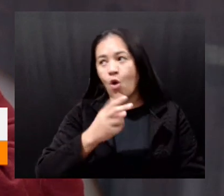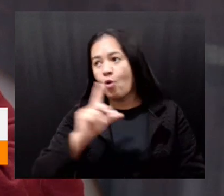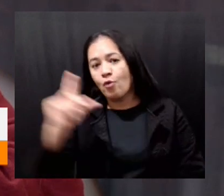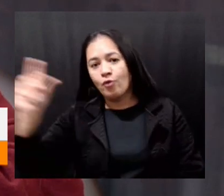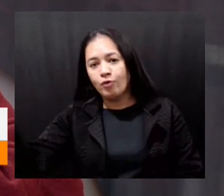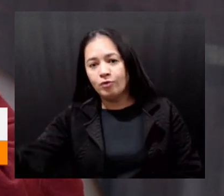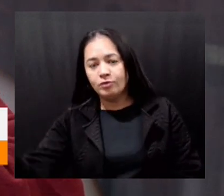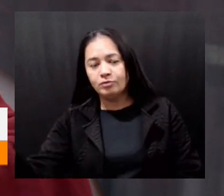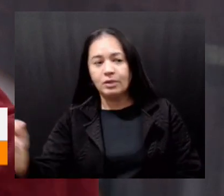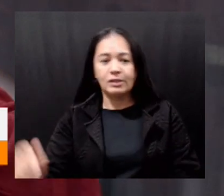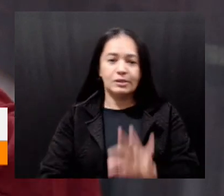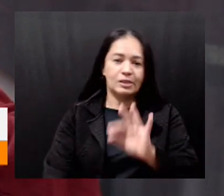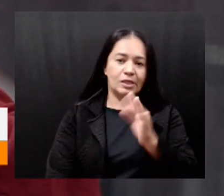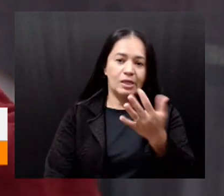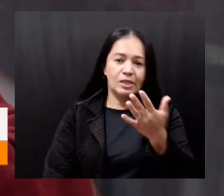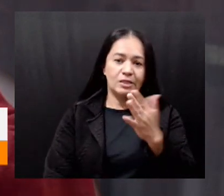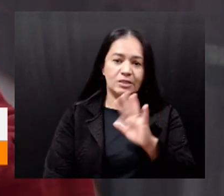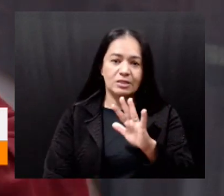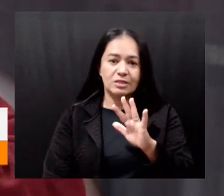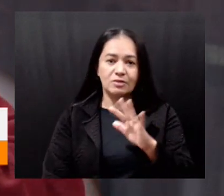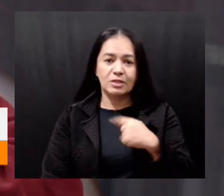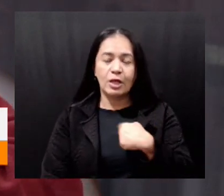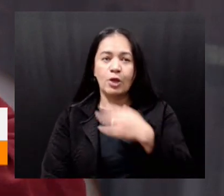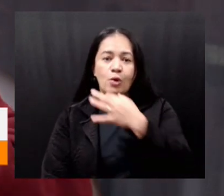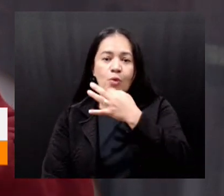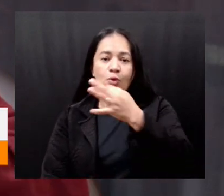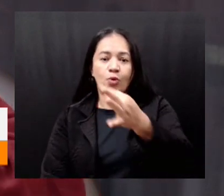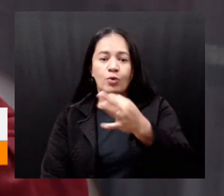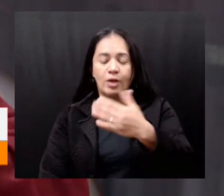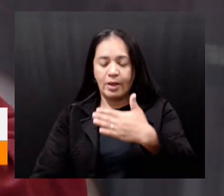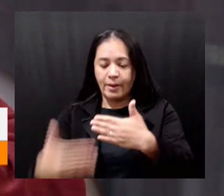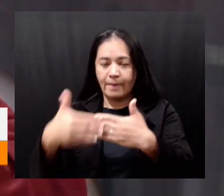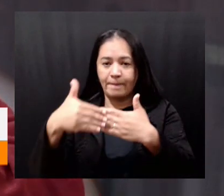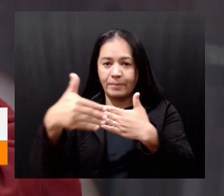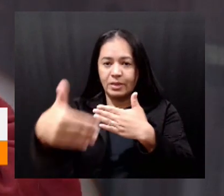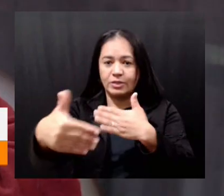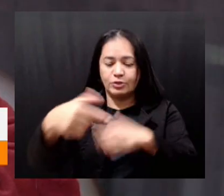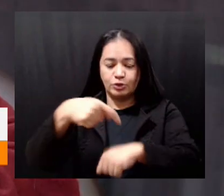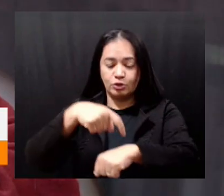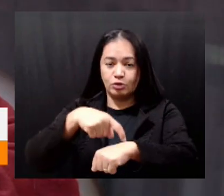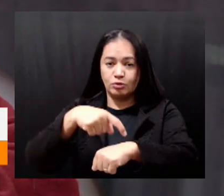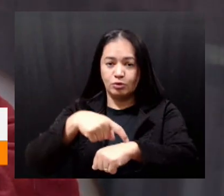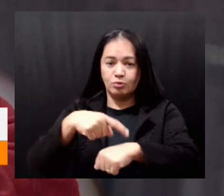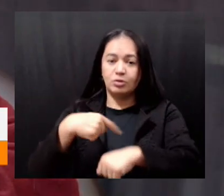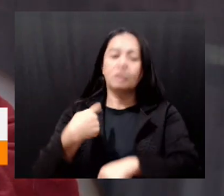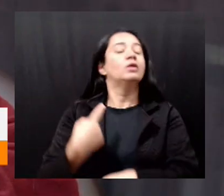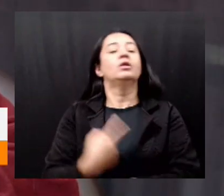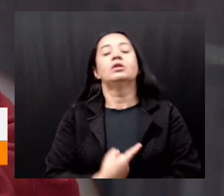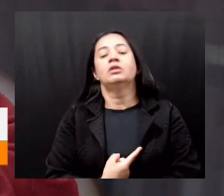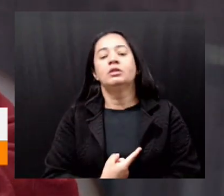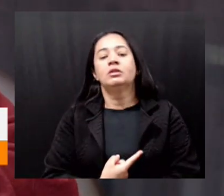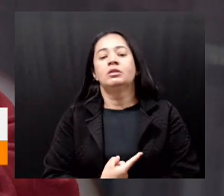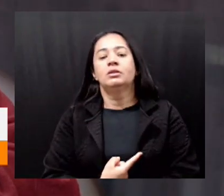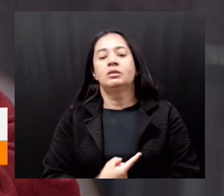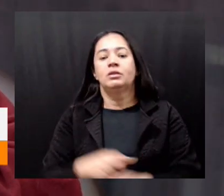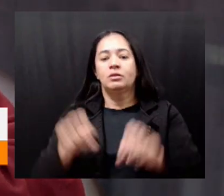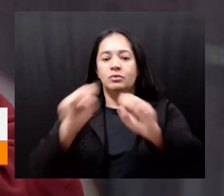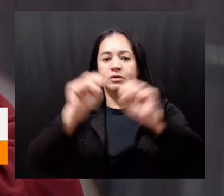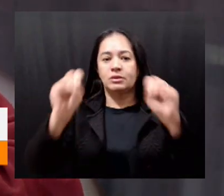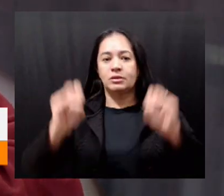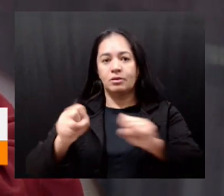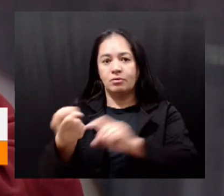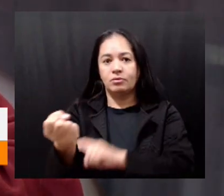vezes, eu acredito que a partir do momento que a gente tem aciona esse sistema nervoso, né?